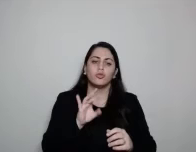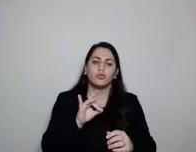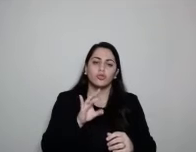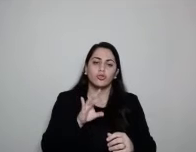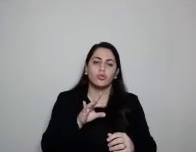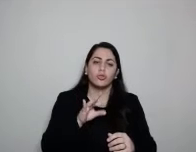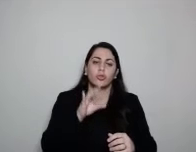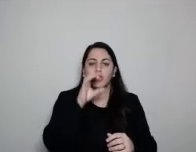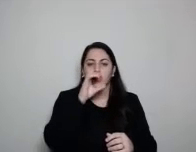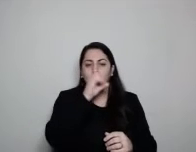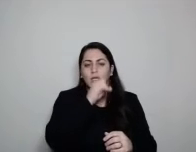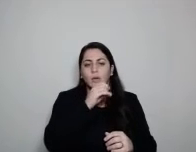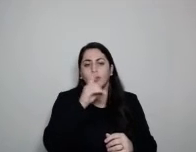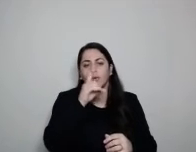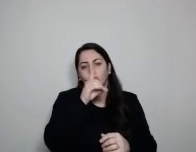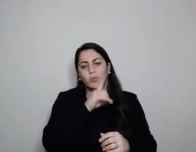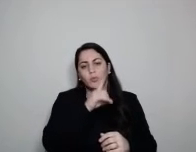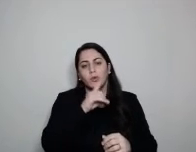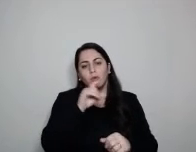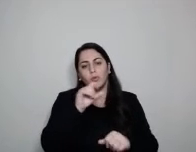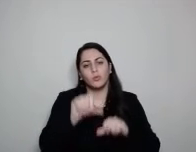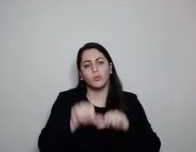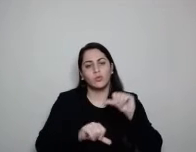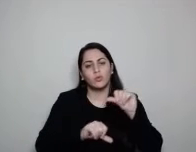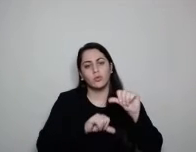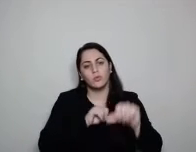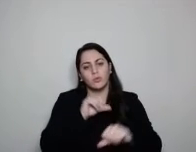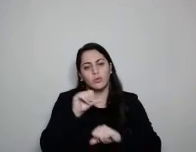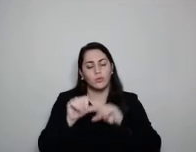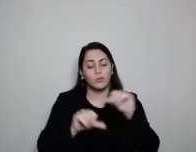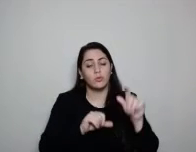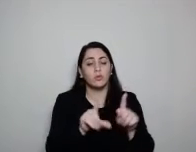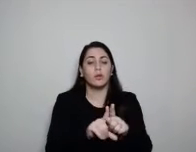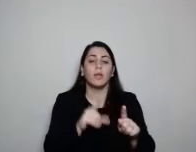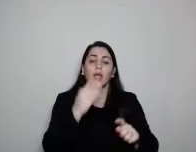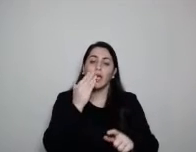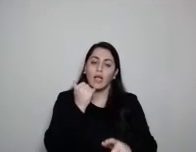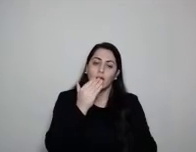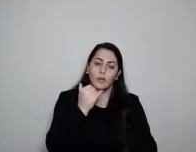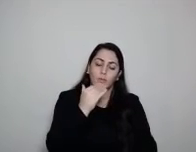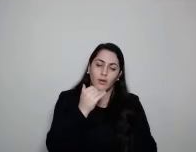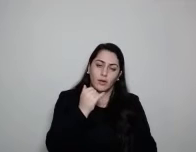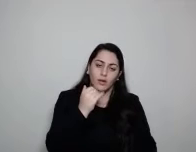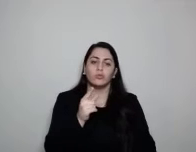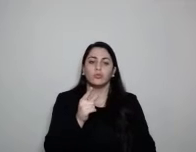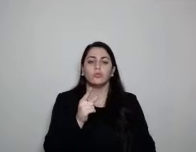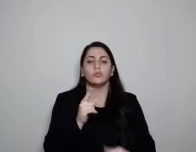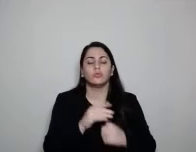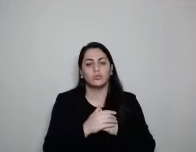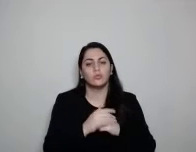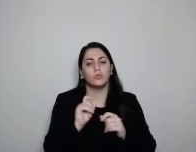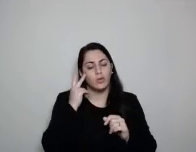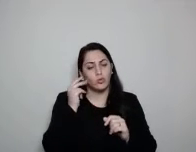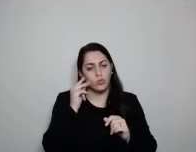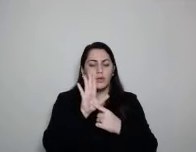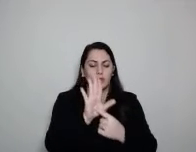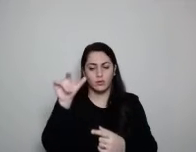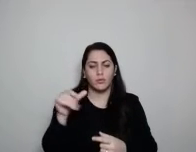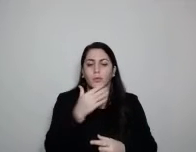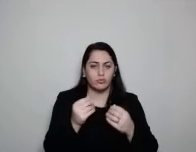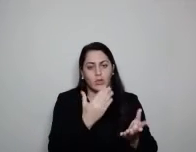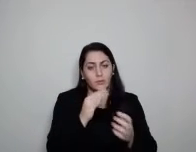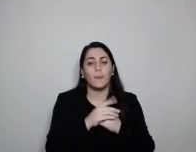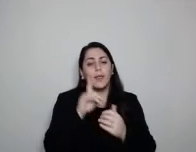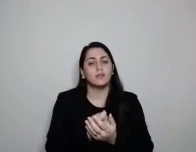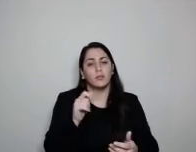Contra essa decisão, nós entramos com o primeiro agravo, que foi distribuído para a relatoria desembargador Cornélio, e em decisão liminar,